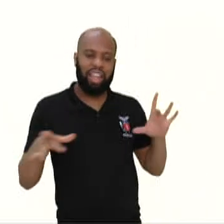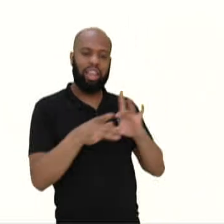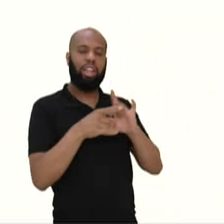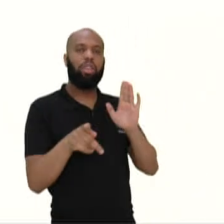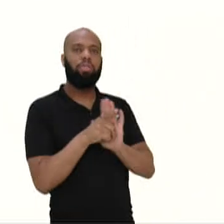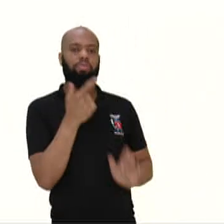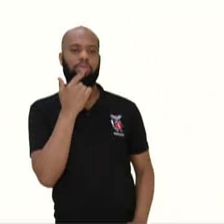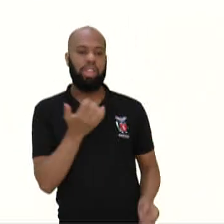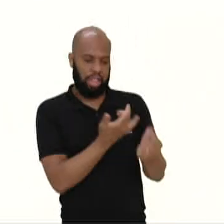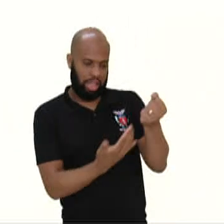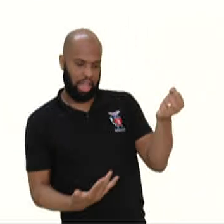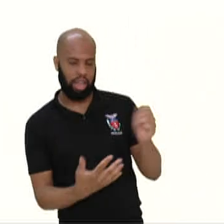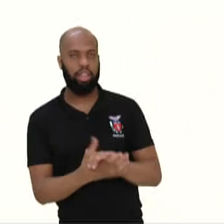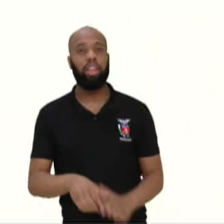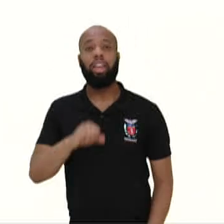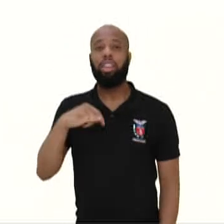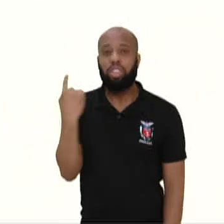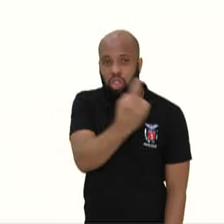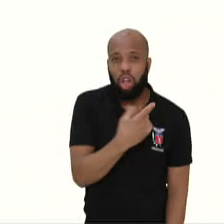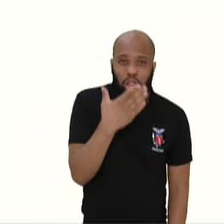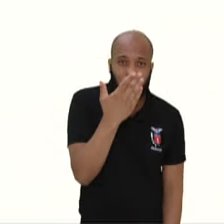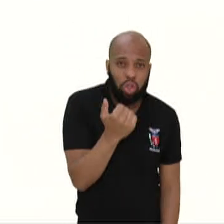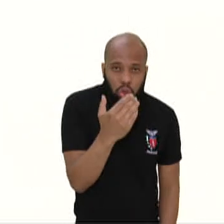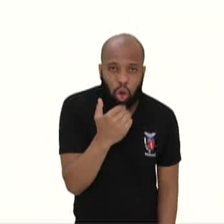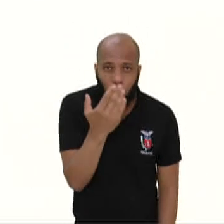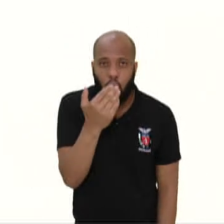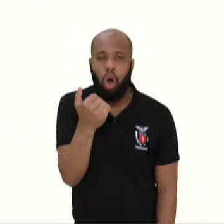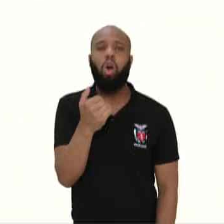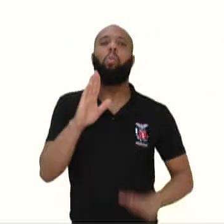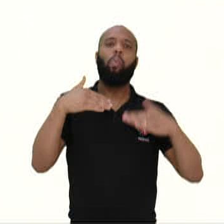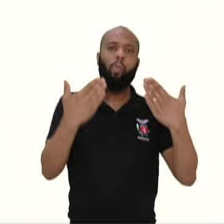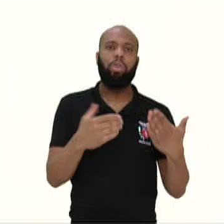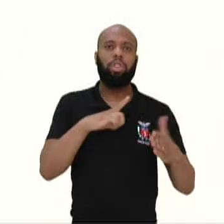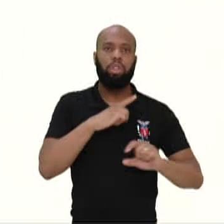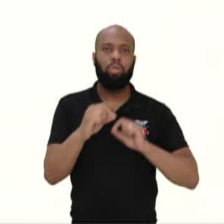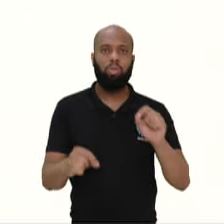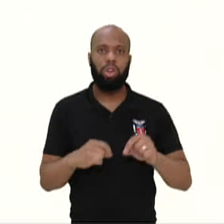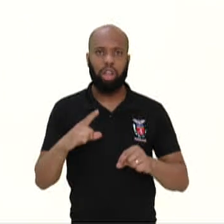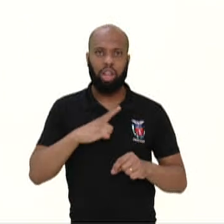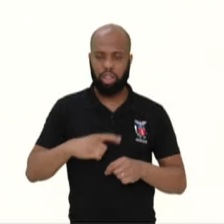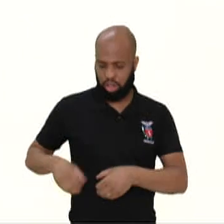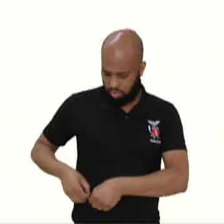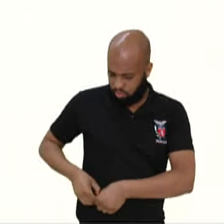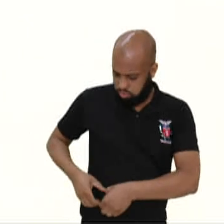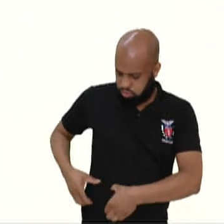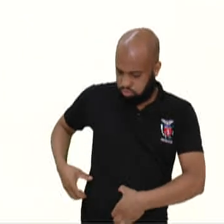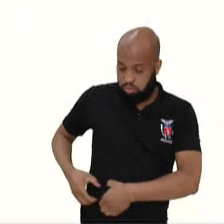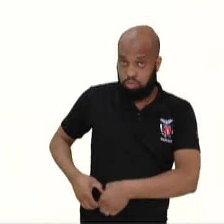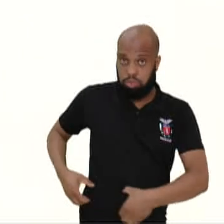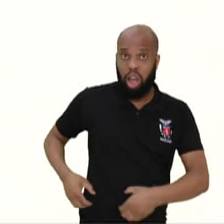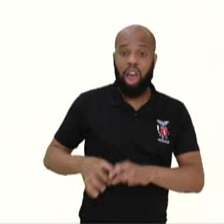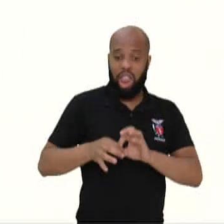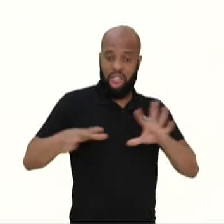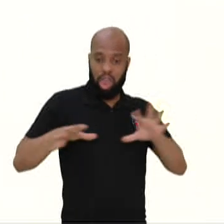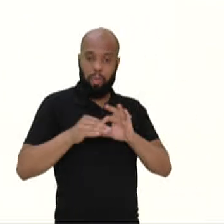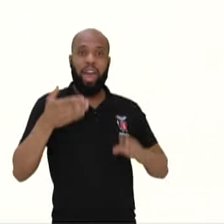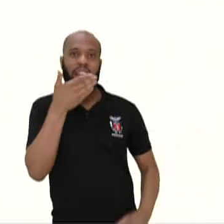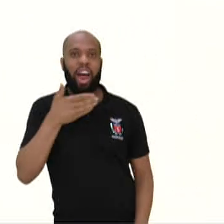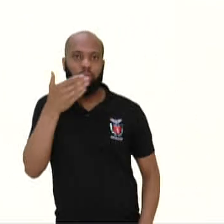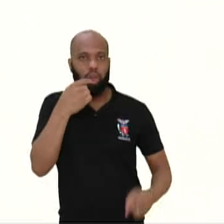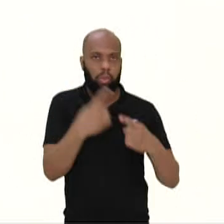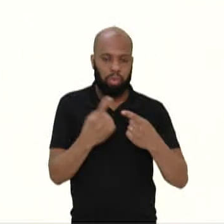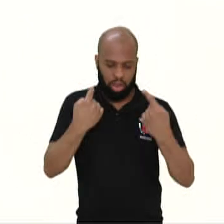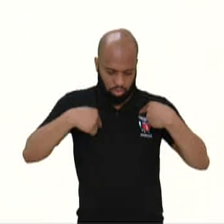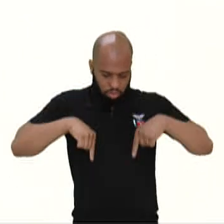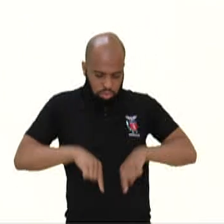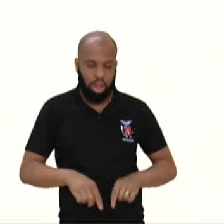nos alimentamos, ou seja, nós ingerimos alimentos, o pâncreas vai liberar essa insulina para que a glicose